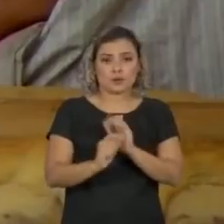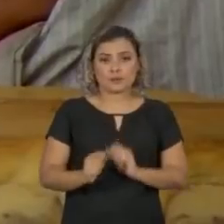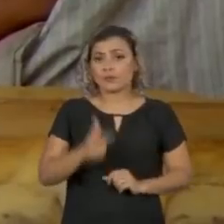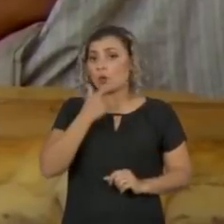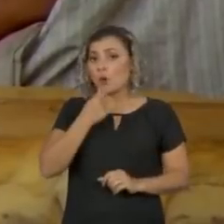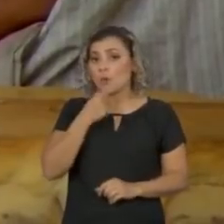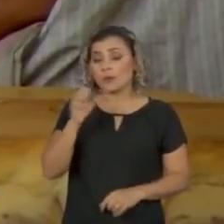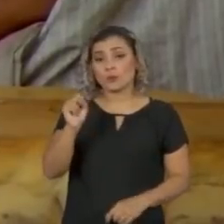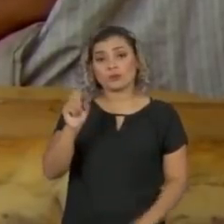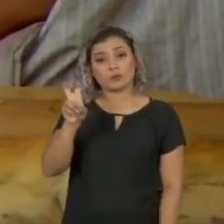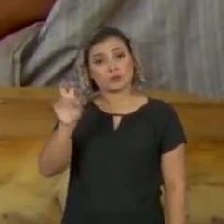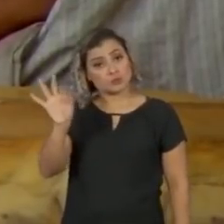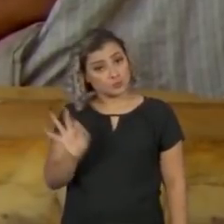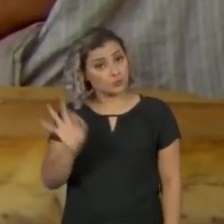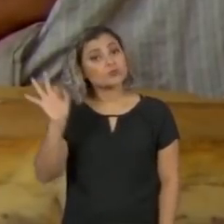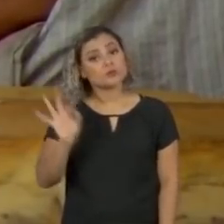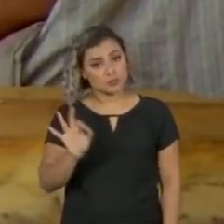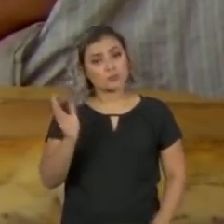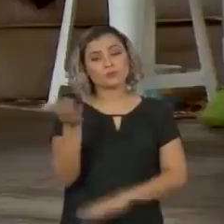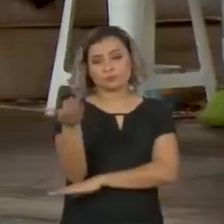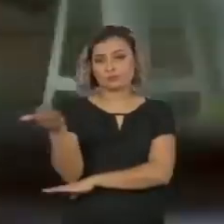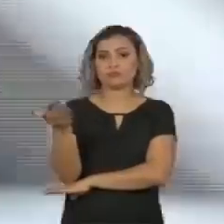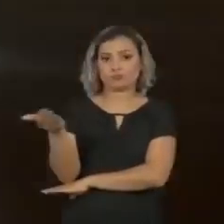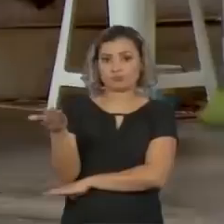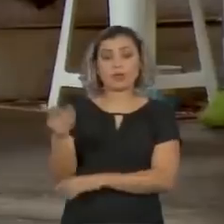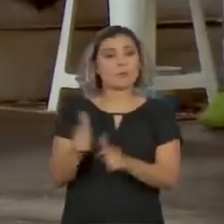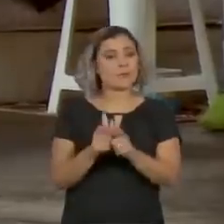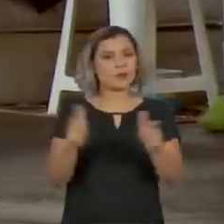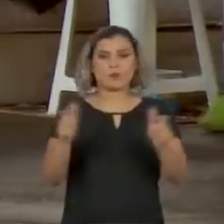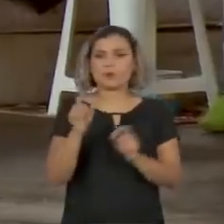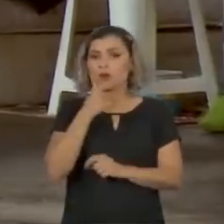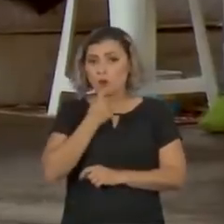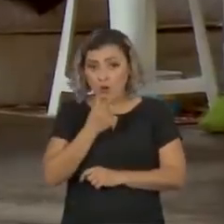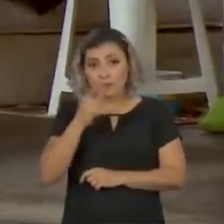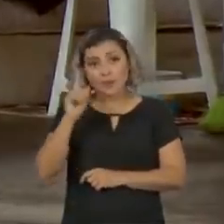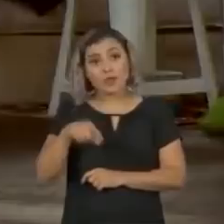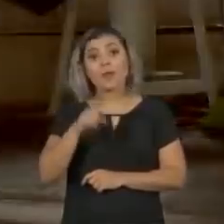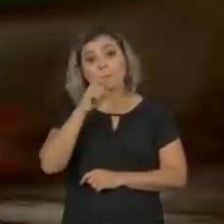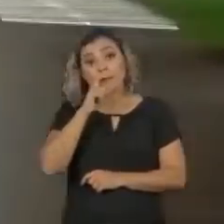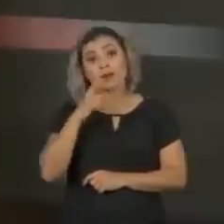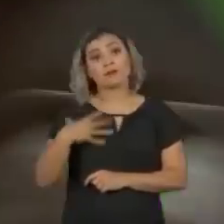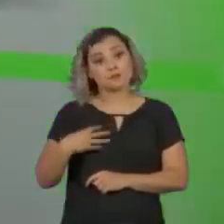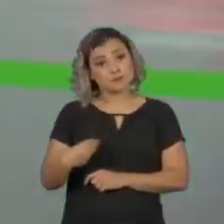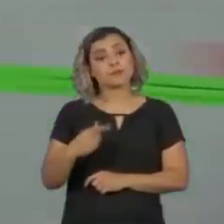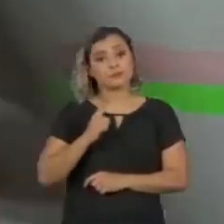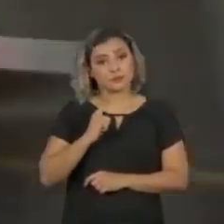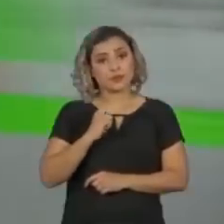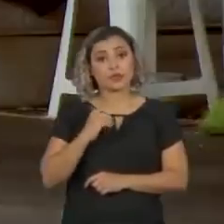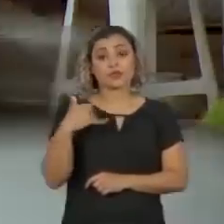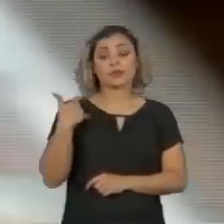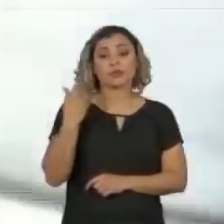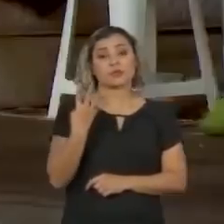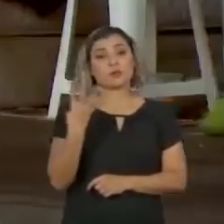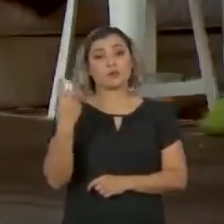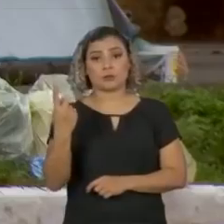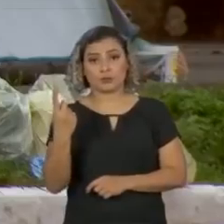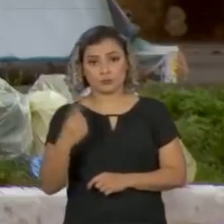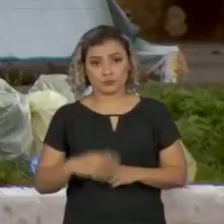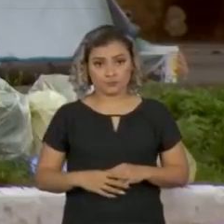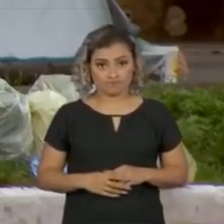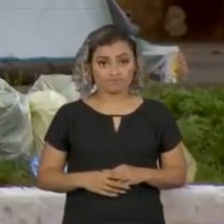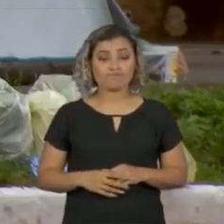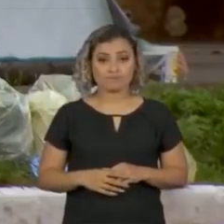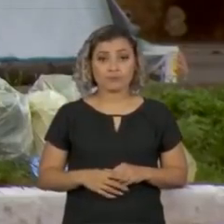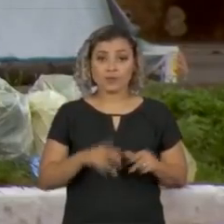representam 85% dos moradores de rua. A maior parte deles é pardo. A idade média é de 41 anos.